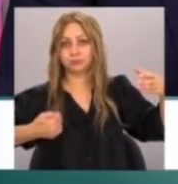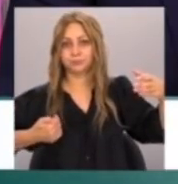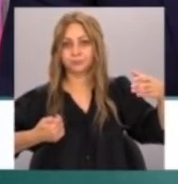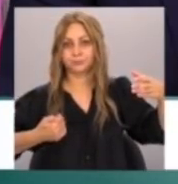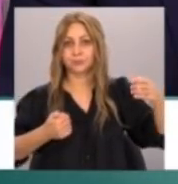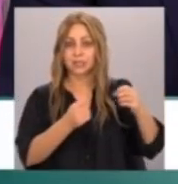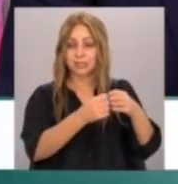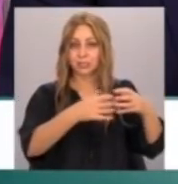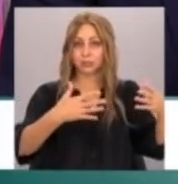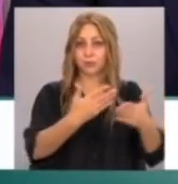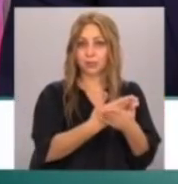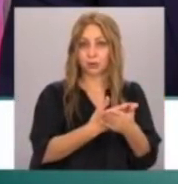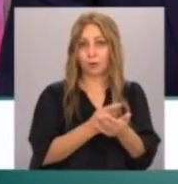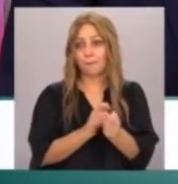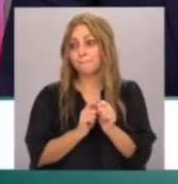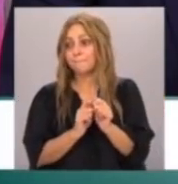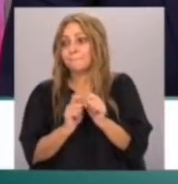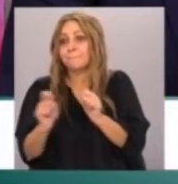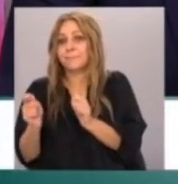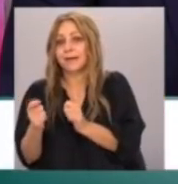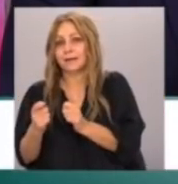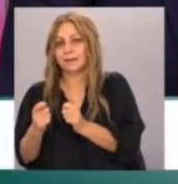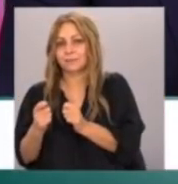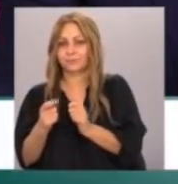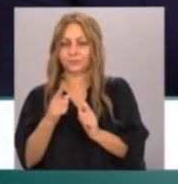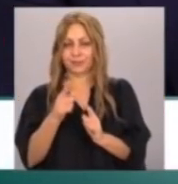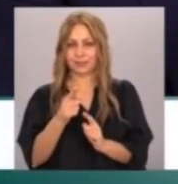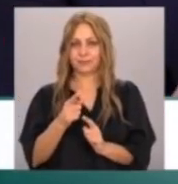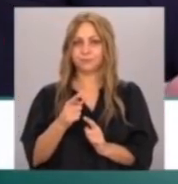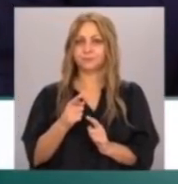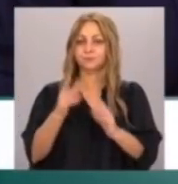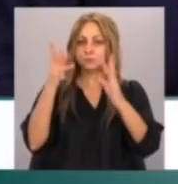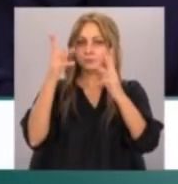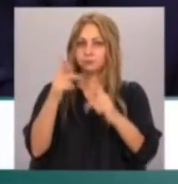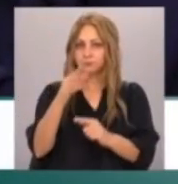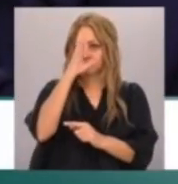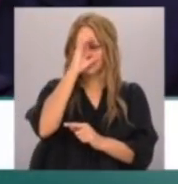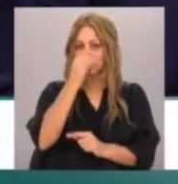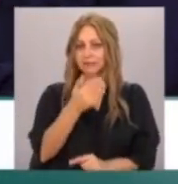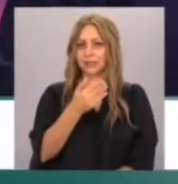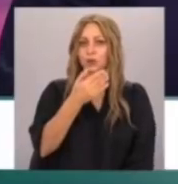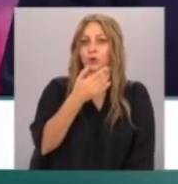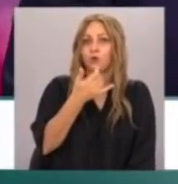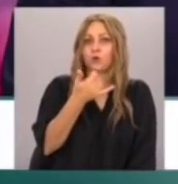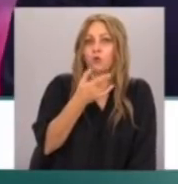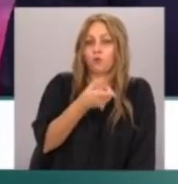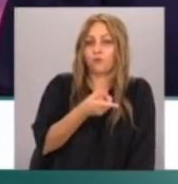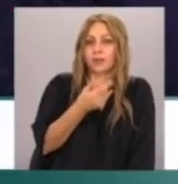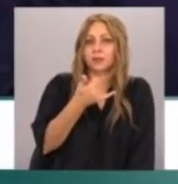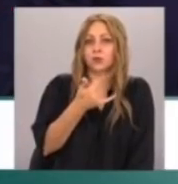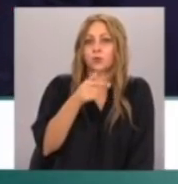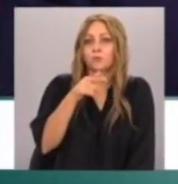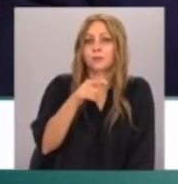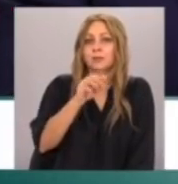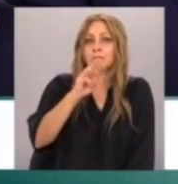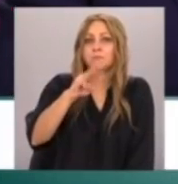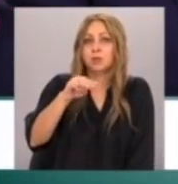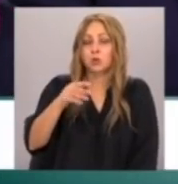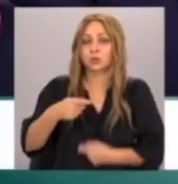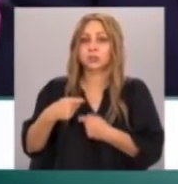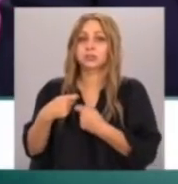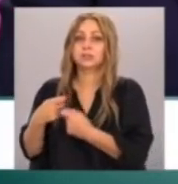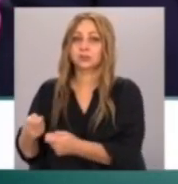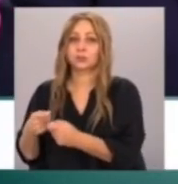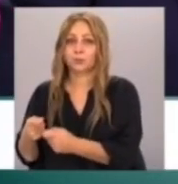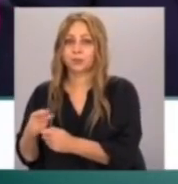paga metade deste custo e o resto só se pode esquecer que o orçamento de estado tem 91 mil milhões de euros de despesa todos os anos um